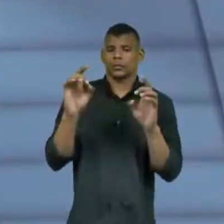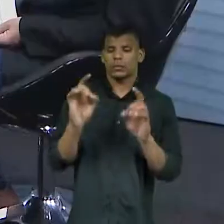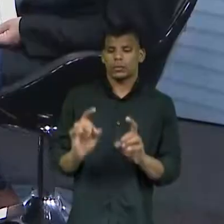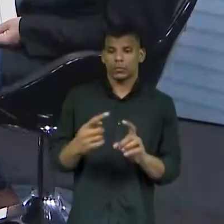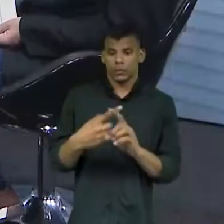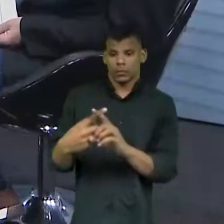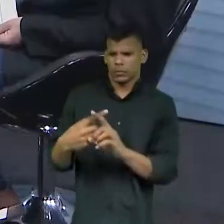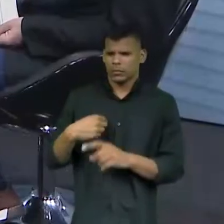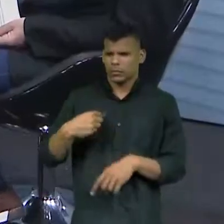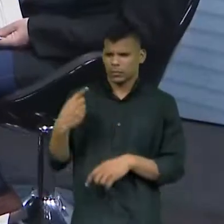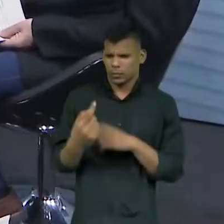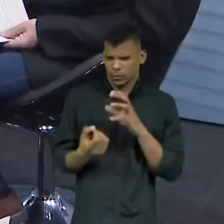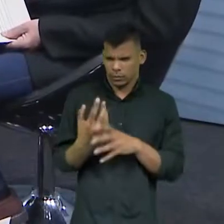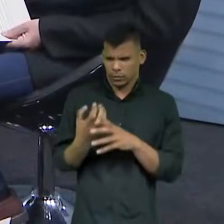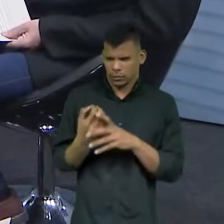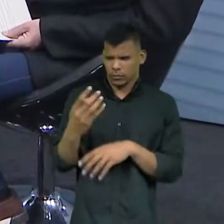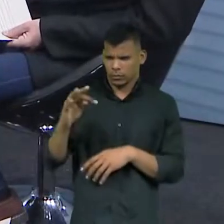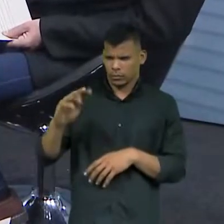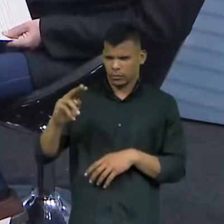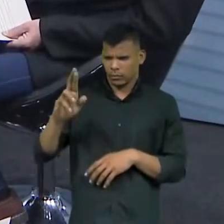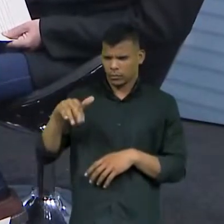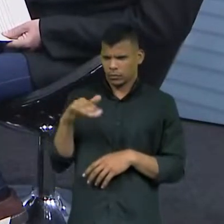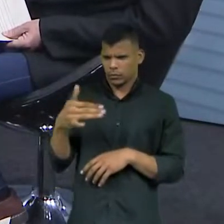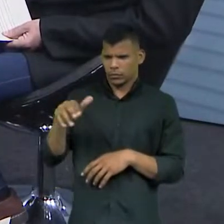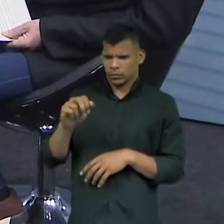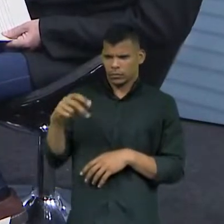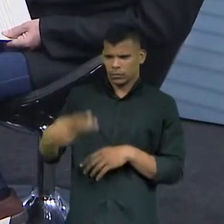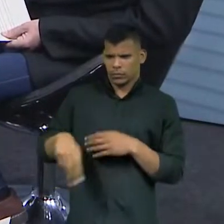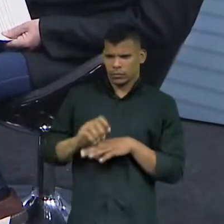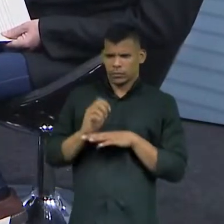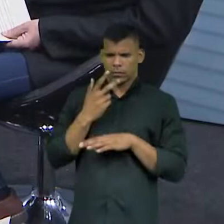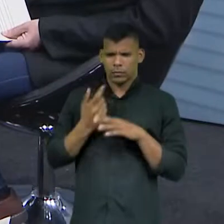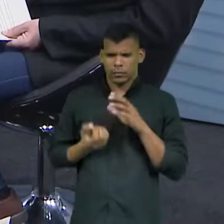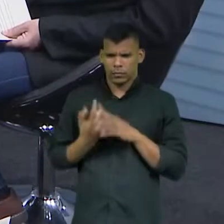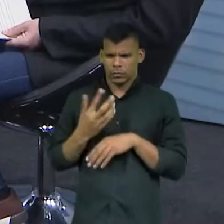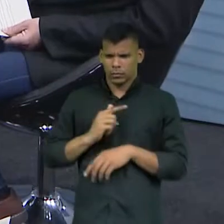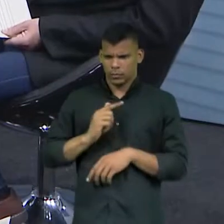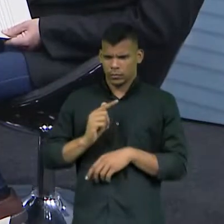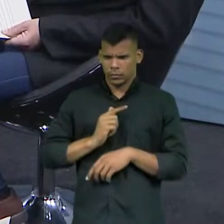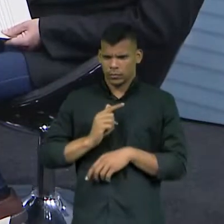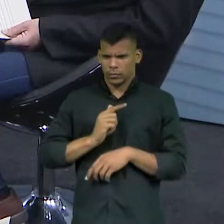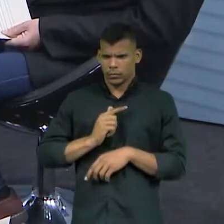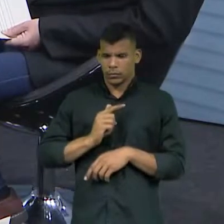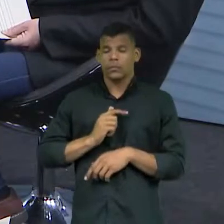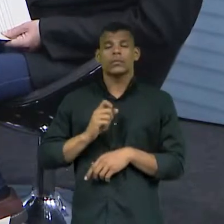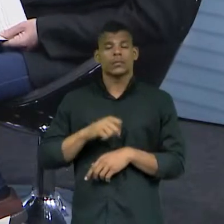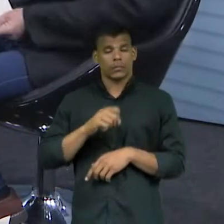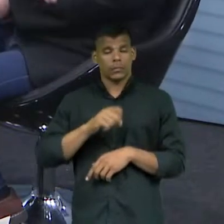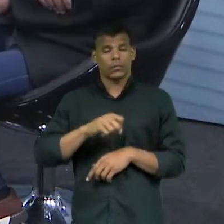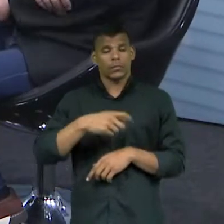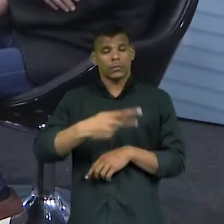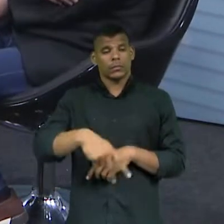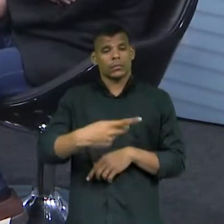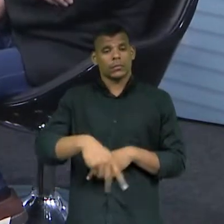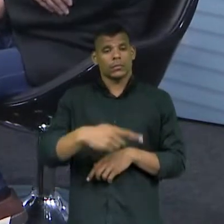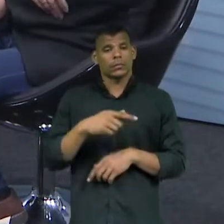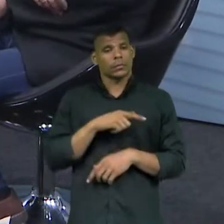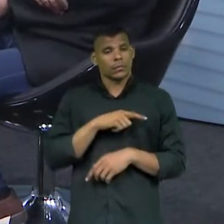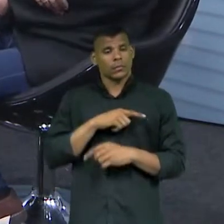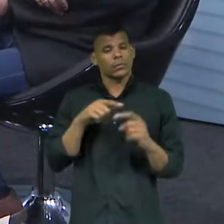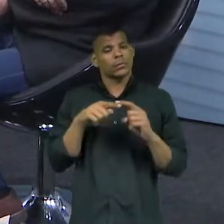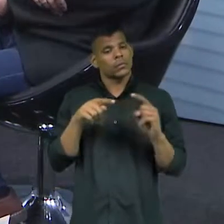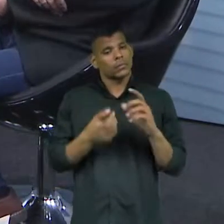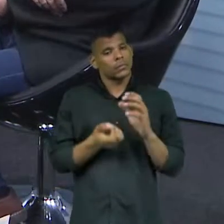gente já fabrica as turbinas aqui, Lúcio? Aqui no Ceará? No Ceará? Temos. Nós temos um dos maiores fabricantes, que é a Vesta. Só que ela